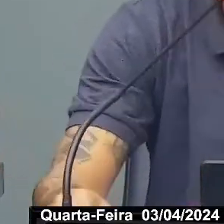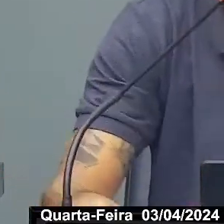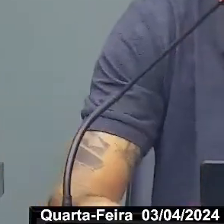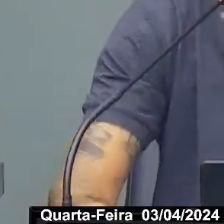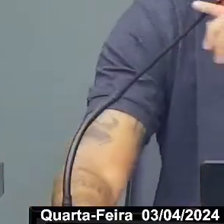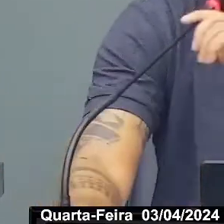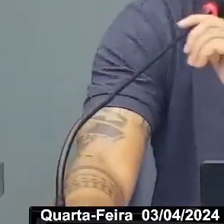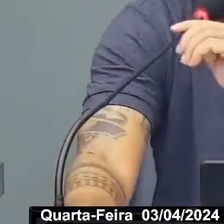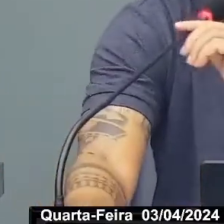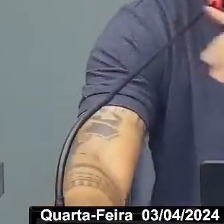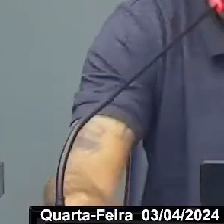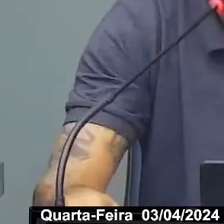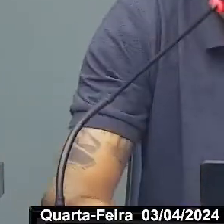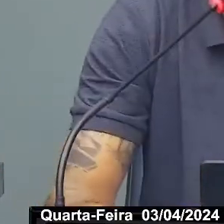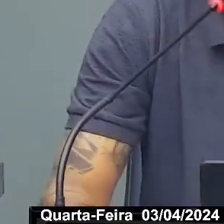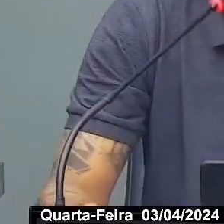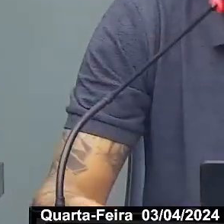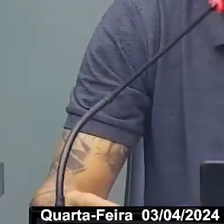ordinária.